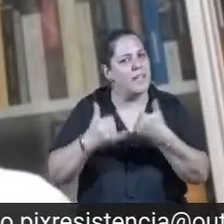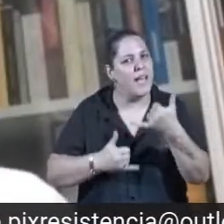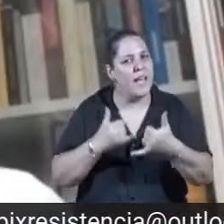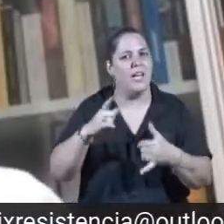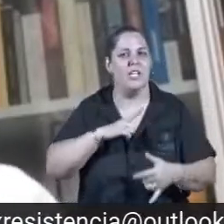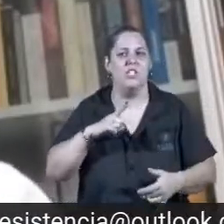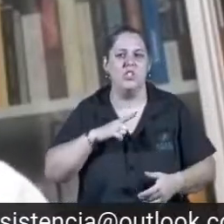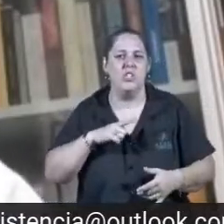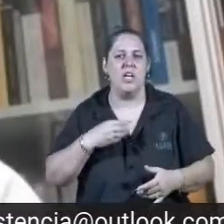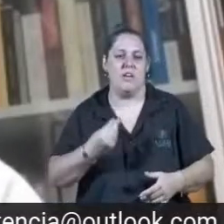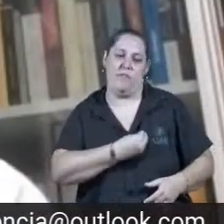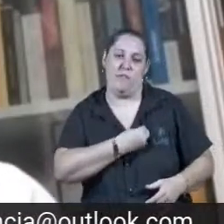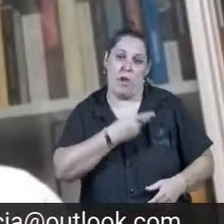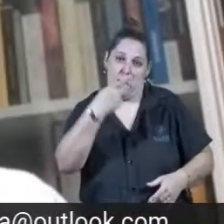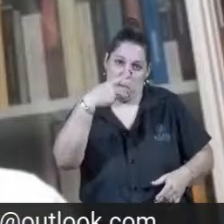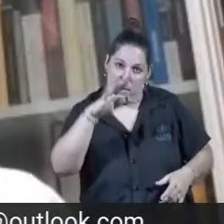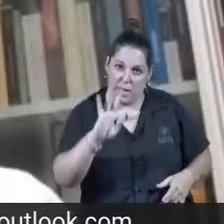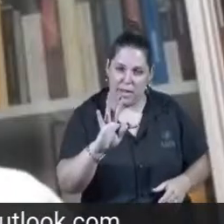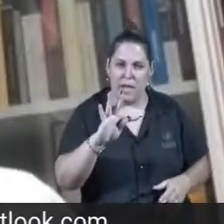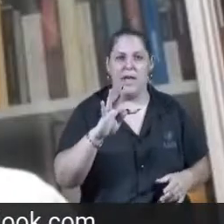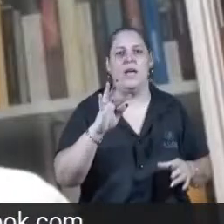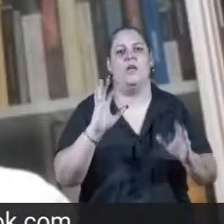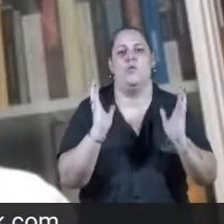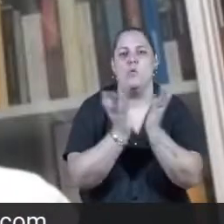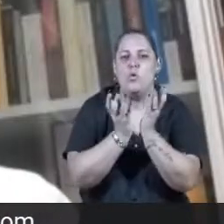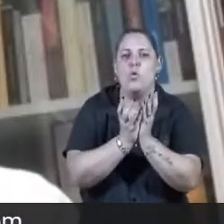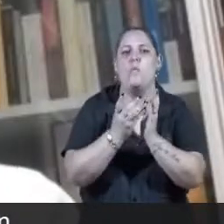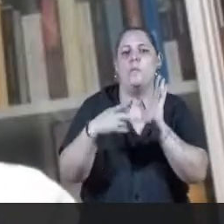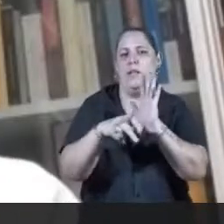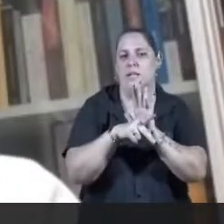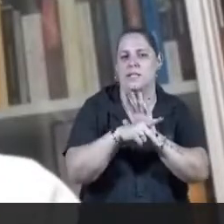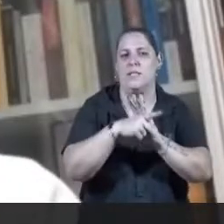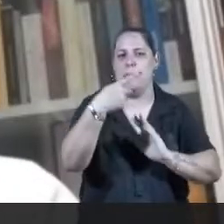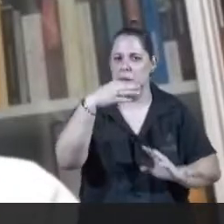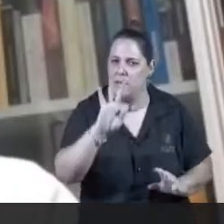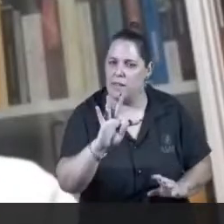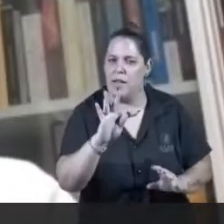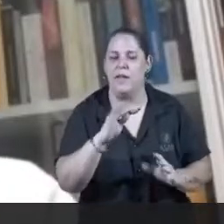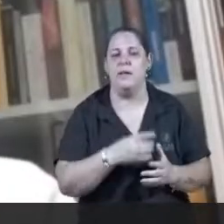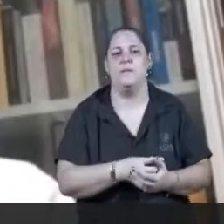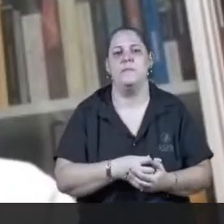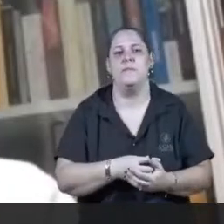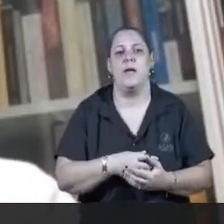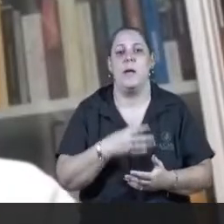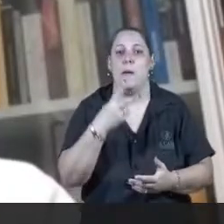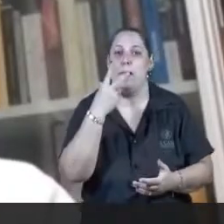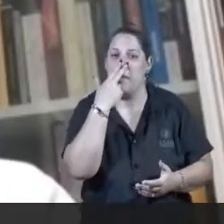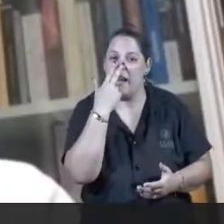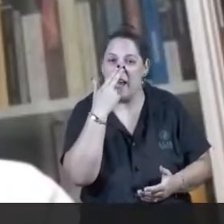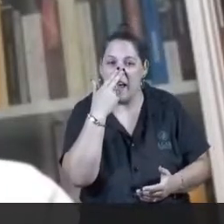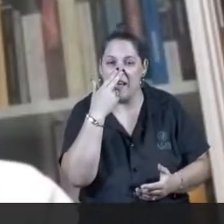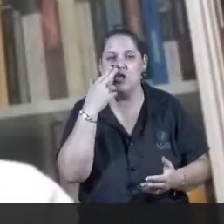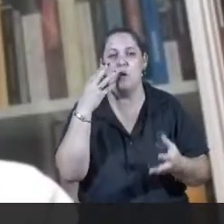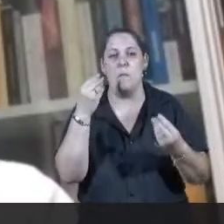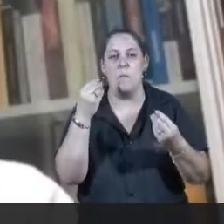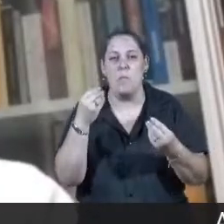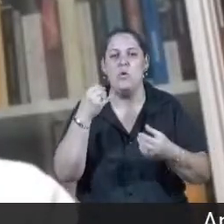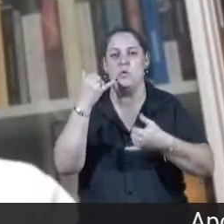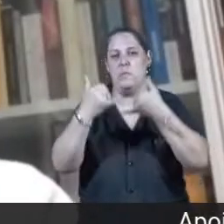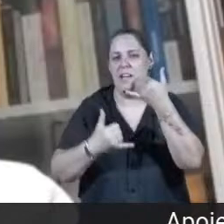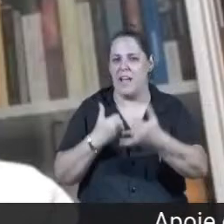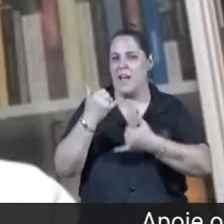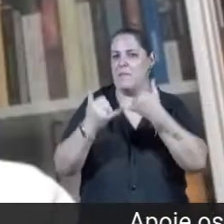devia estar no PT, que o espaço dele era o PT, enfim. E parece que de tanto a gente falar,